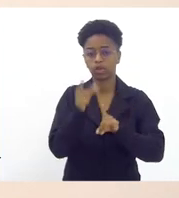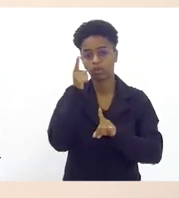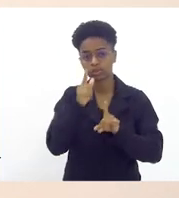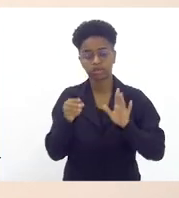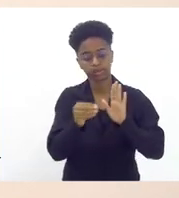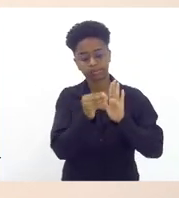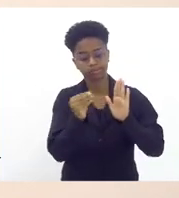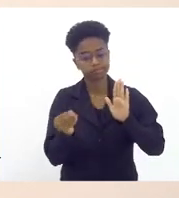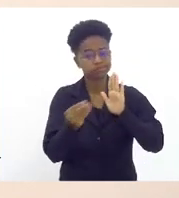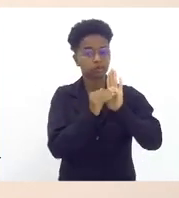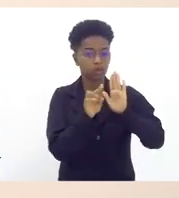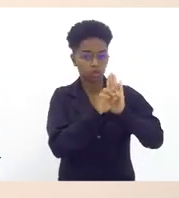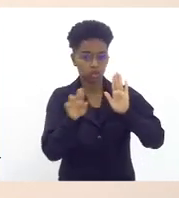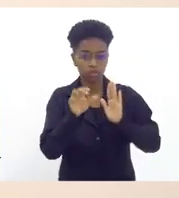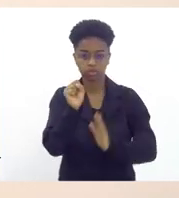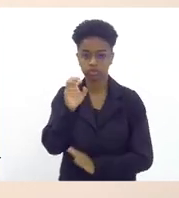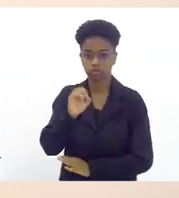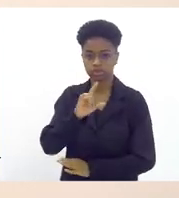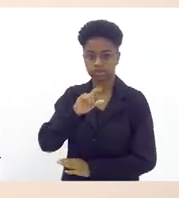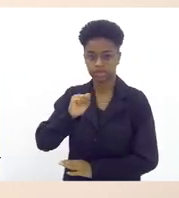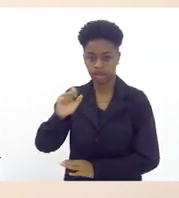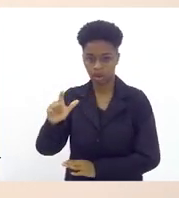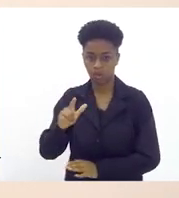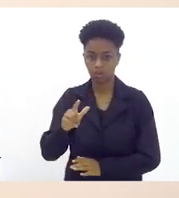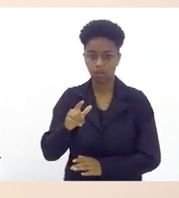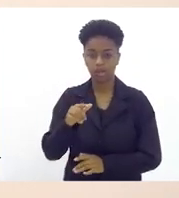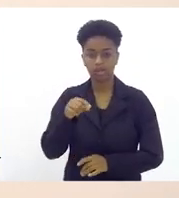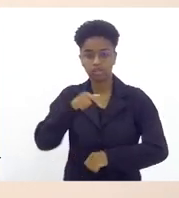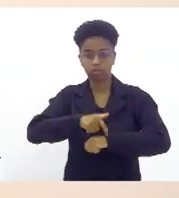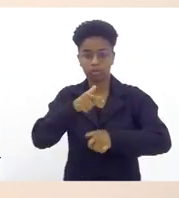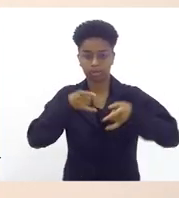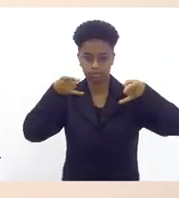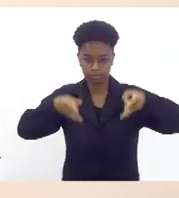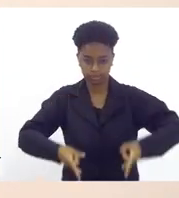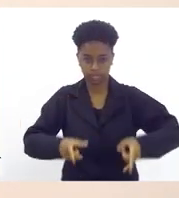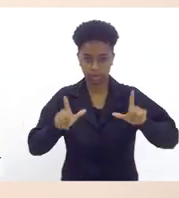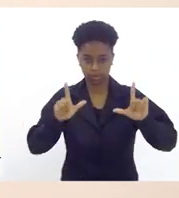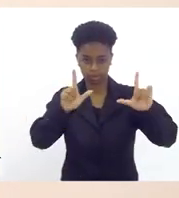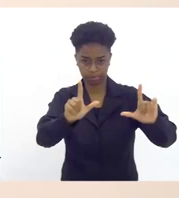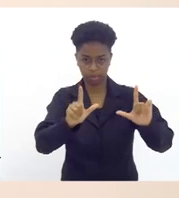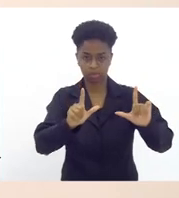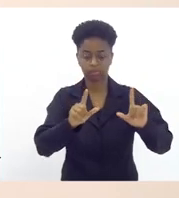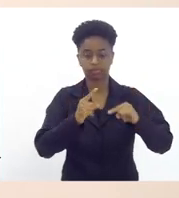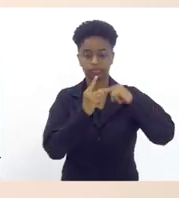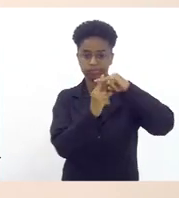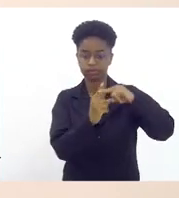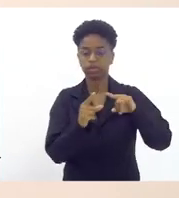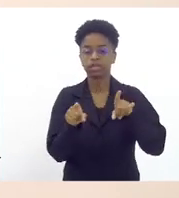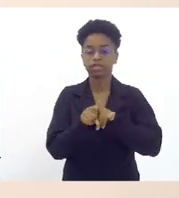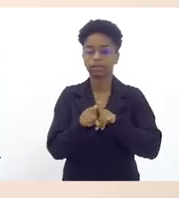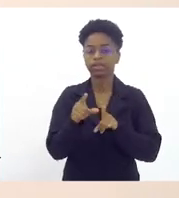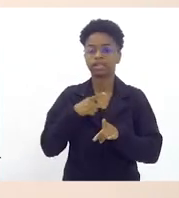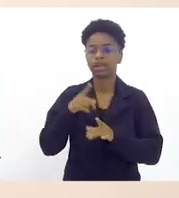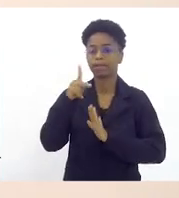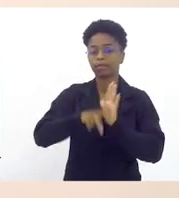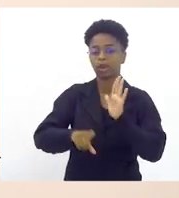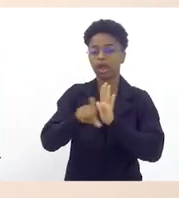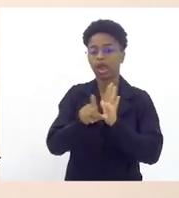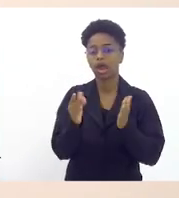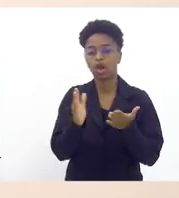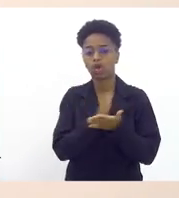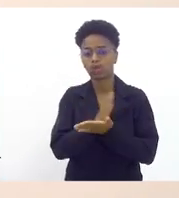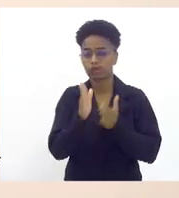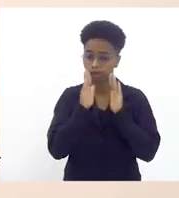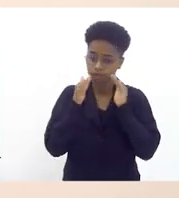nas lápides. Né, são alguns projetos de lei específicos para a população trans. Né, a gente tem alguns projetos de lei específicos para a